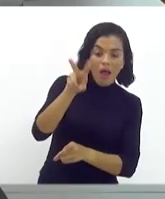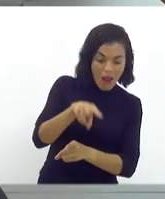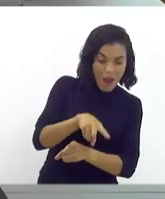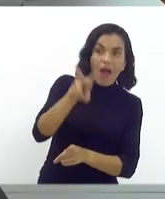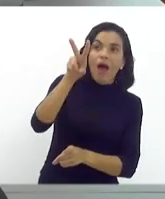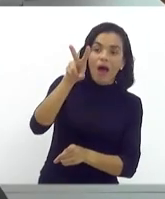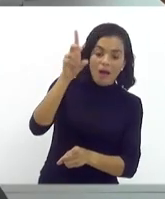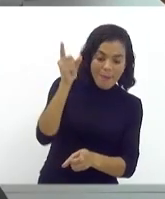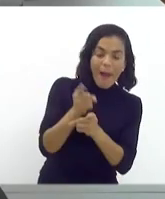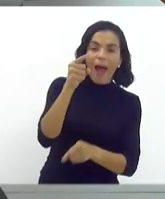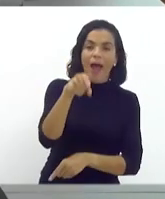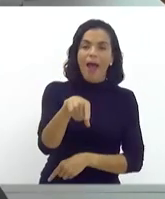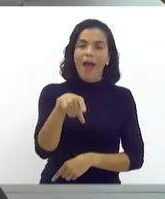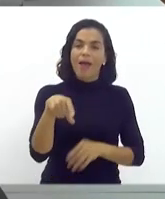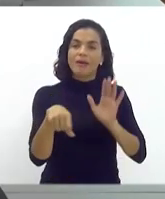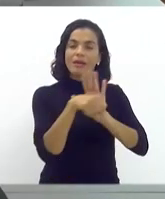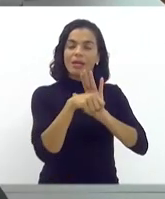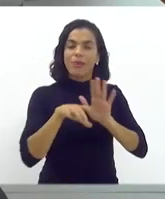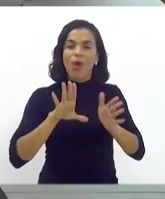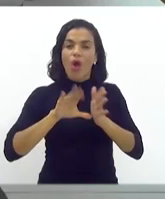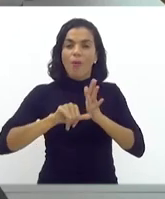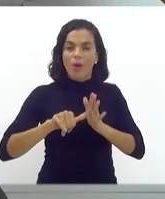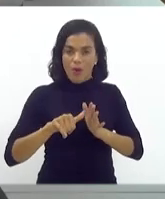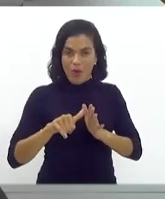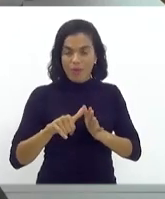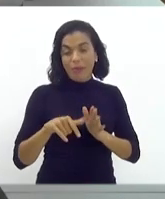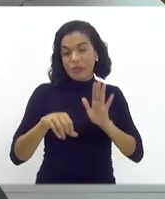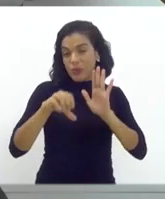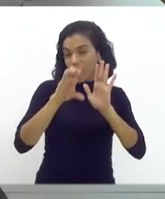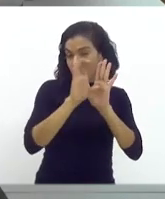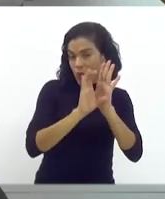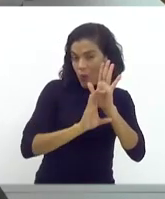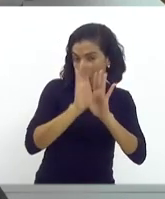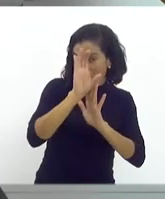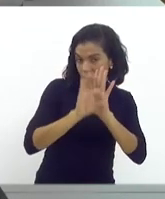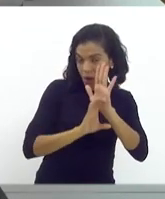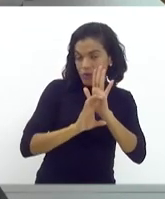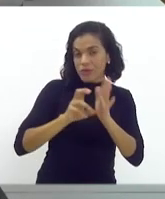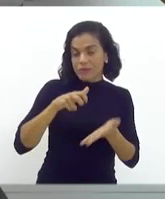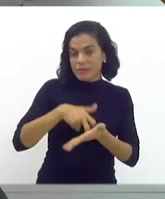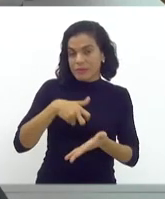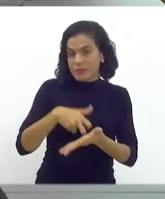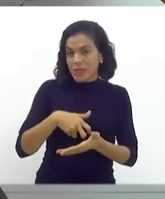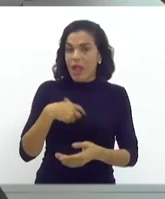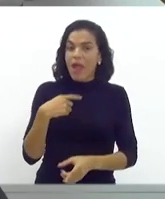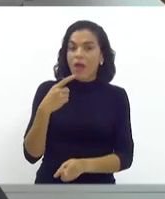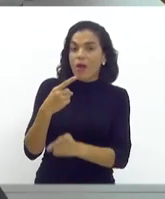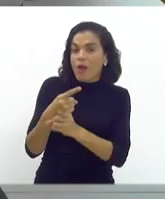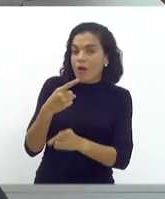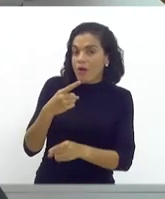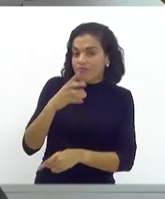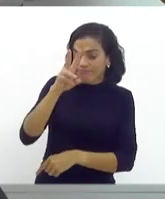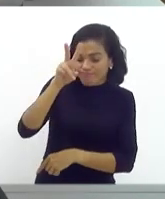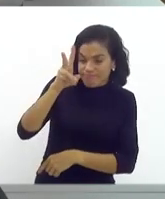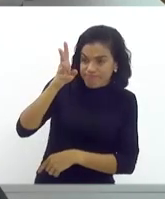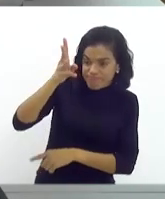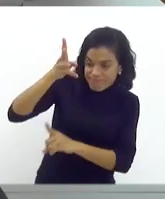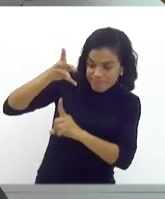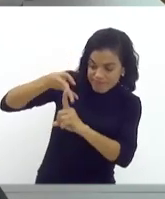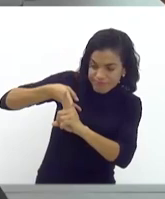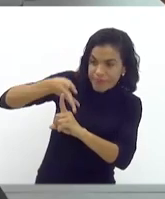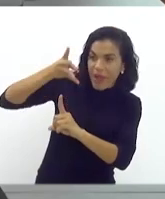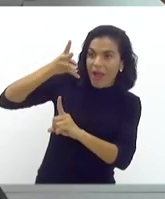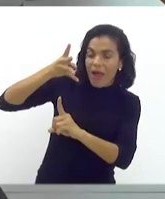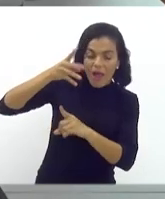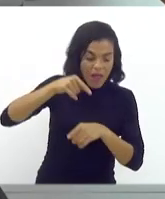o que a gente tem no nosso código de processo penal é o reconhecimento de pessoas e esse reconhecimento de